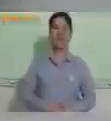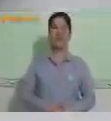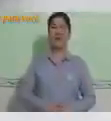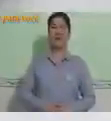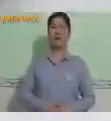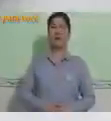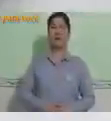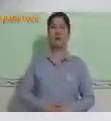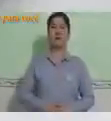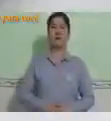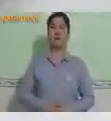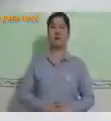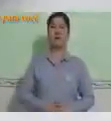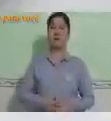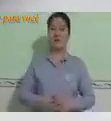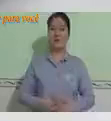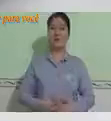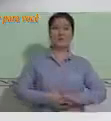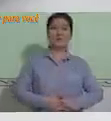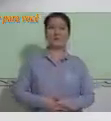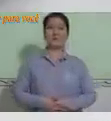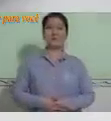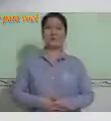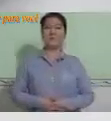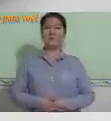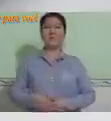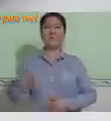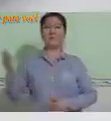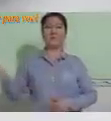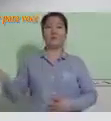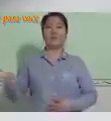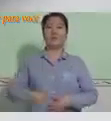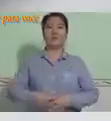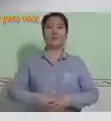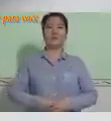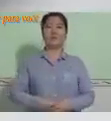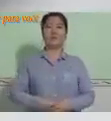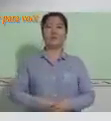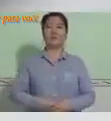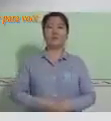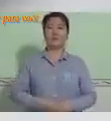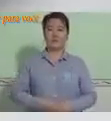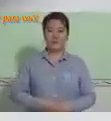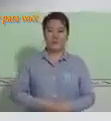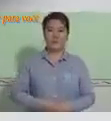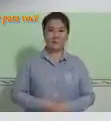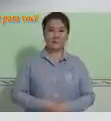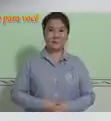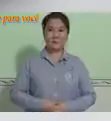Como os sintomas destas três doenças são muito semelhantes entre si, vírgula, elas podem ser difíceis de